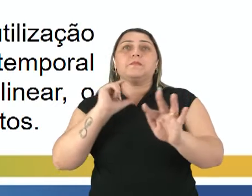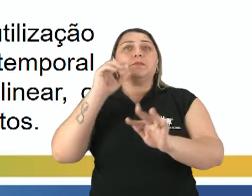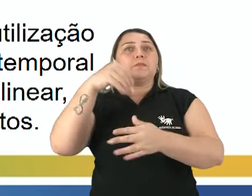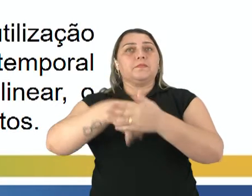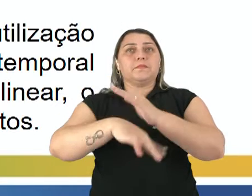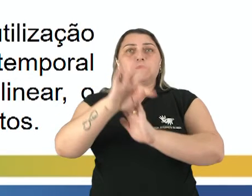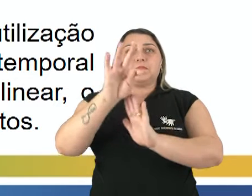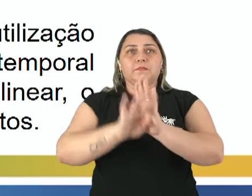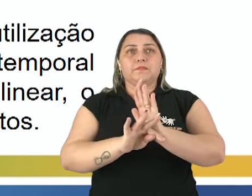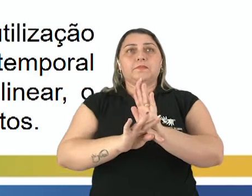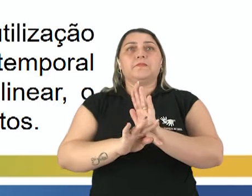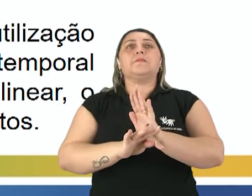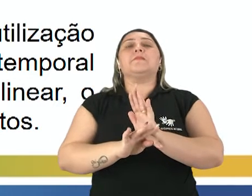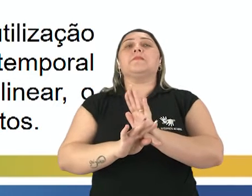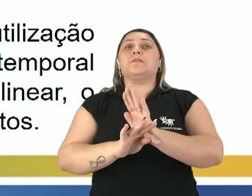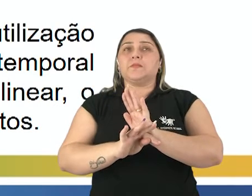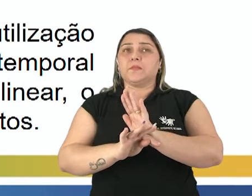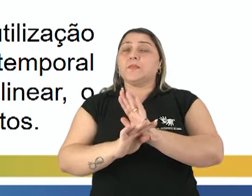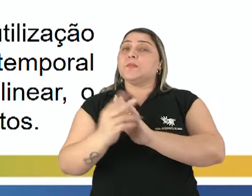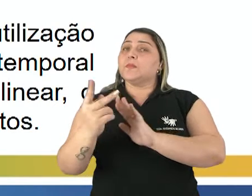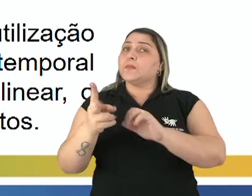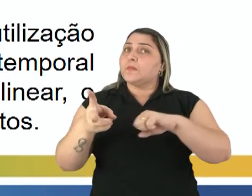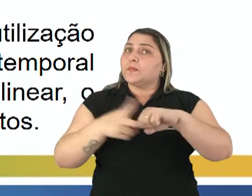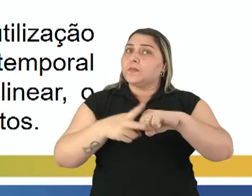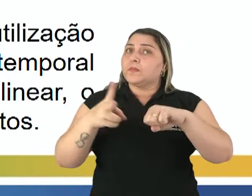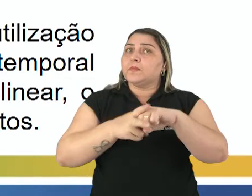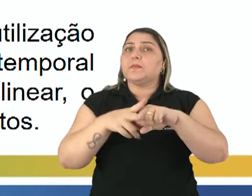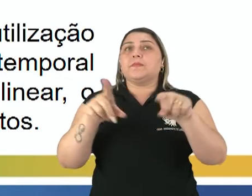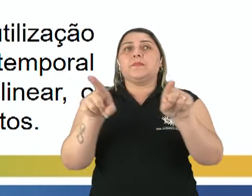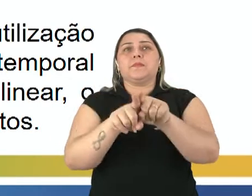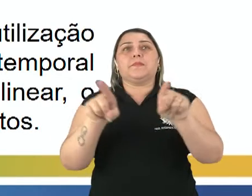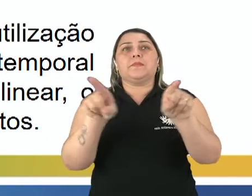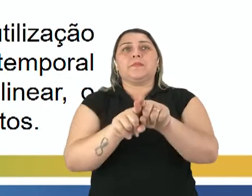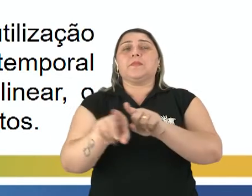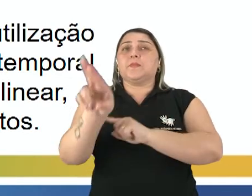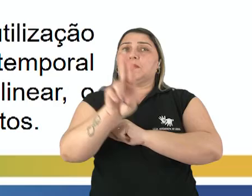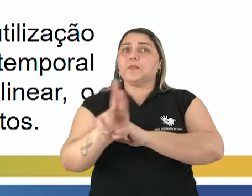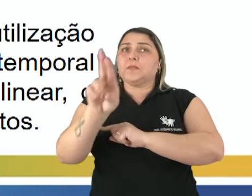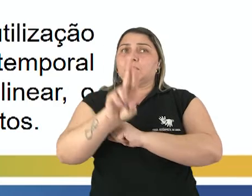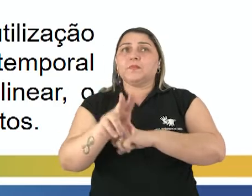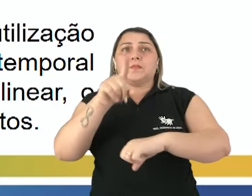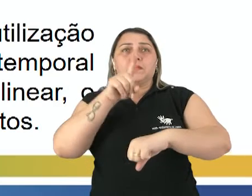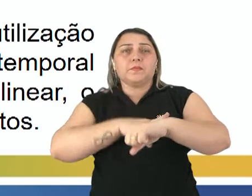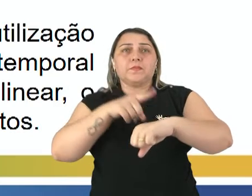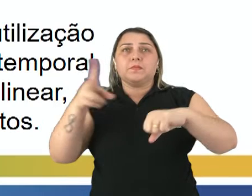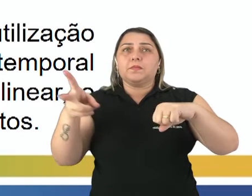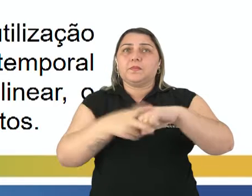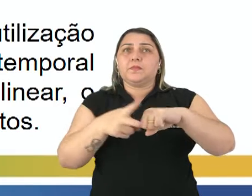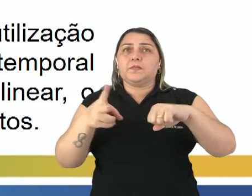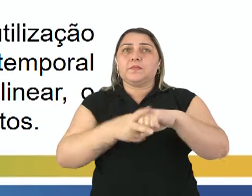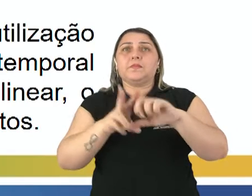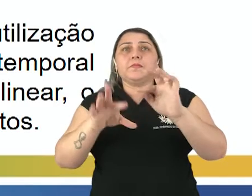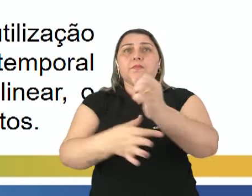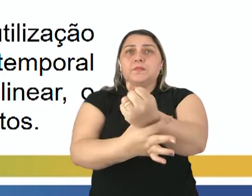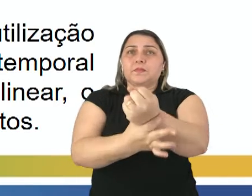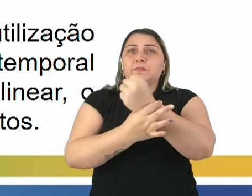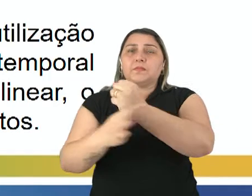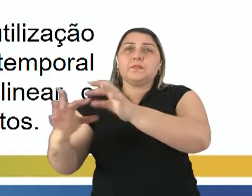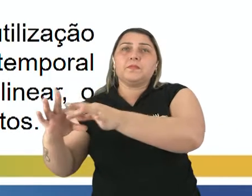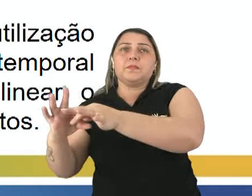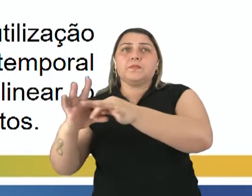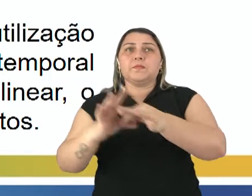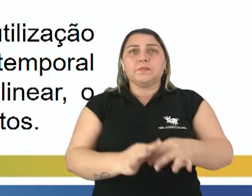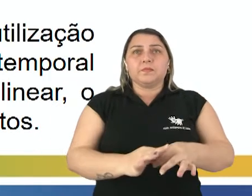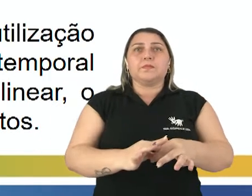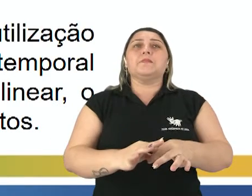texto. A correlação dos verbos trata da correta utilização de tempos verbais, a fim de